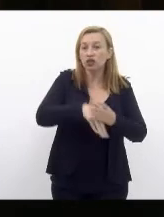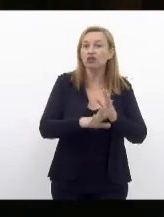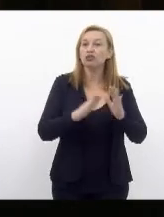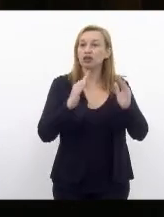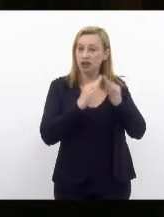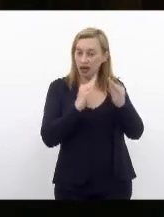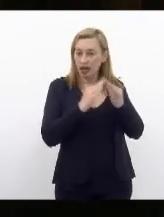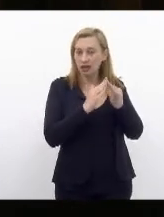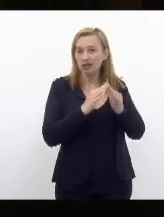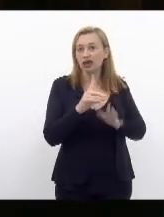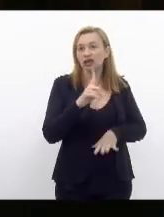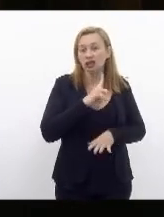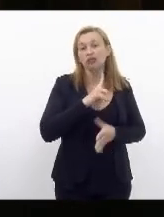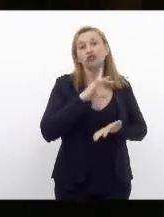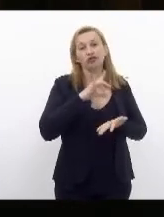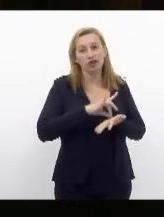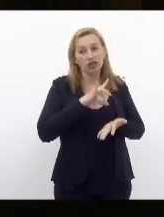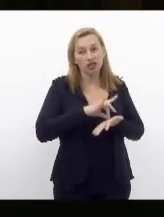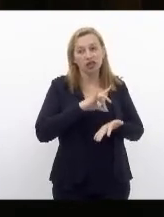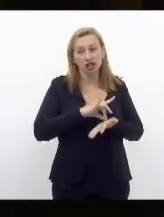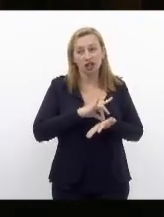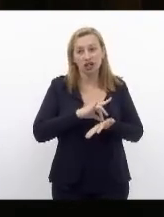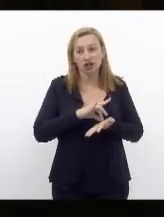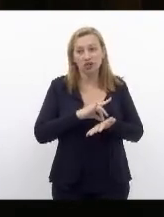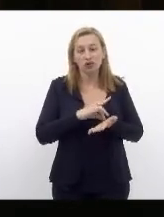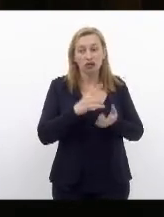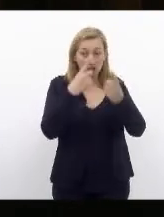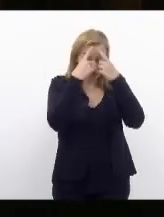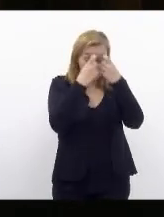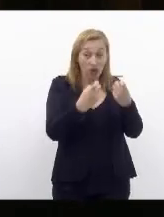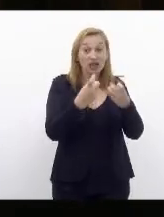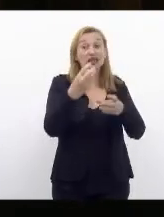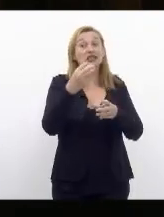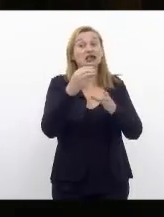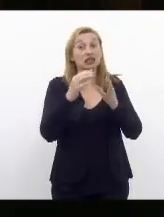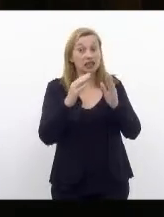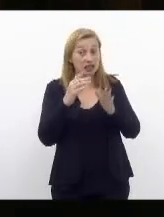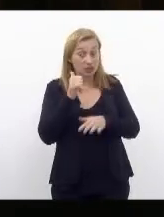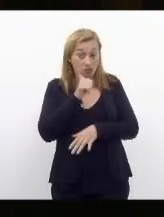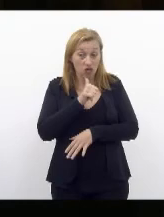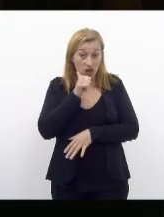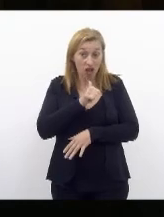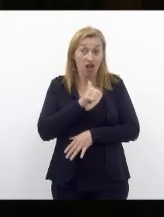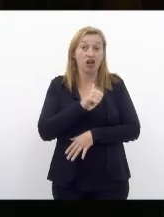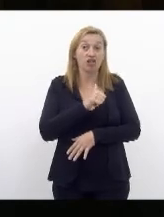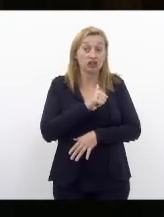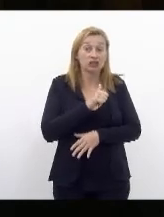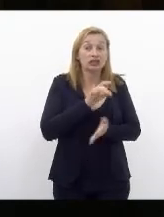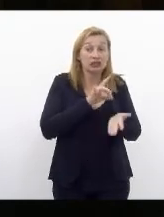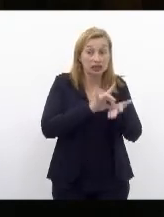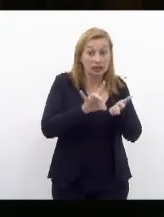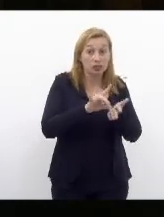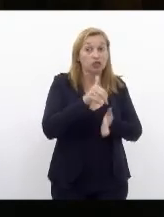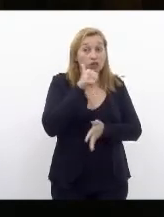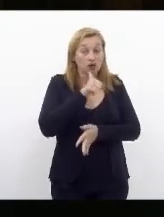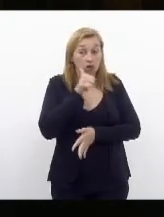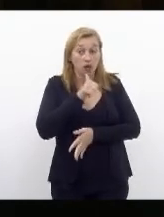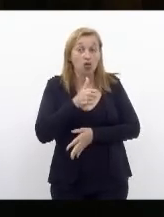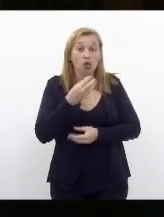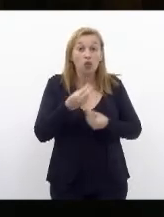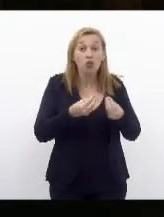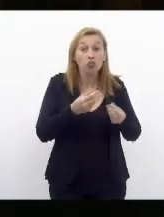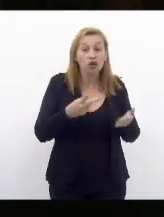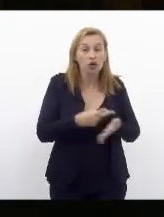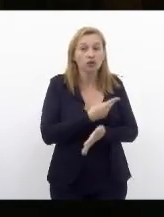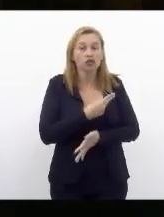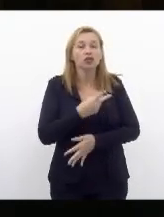casa nós temos um verdadeiro agressor de mulheres, um verdadeiro inimigo das mulheres, como o que